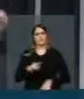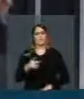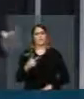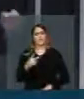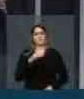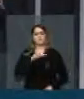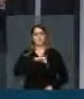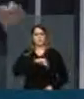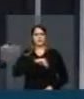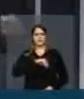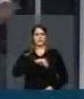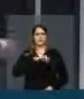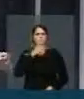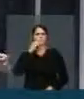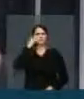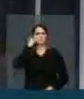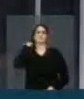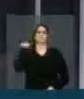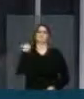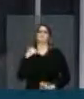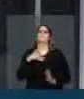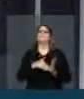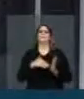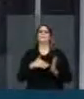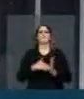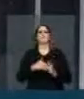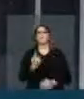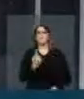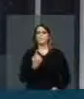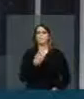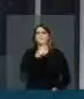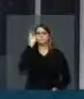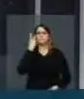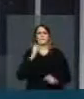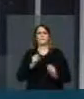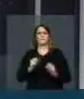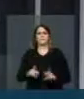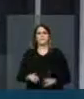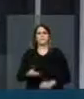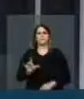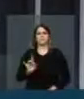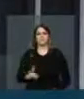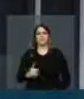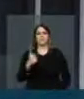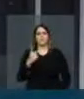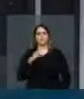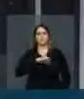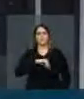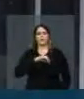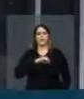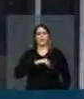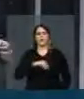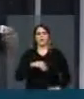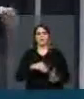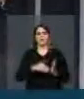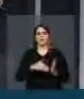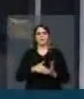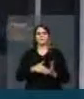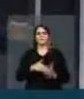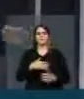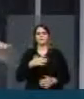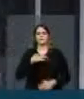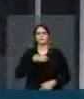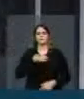É o único trabalhador brasileiro que se aposenta só com um salário. Para mim, esta é das maiores